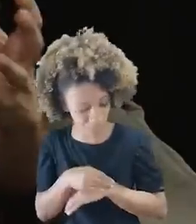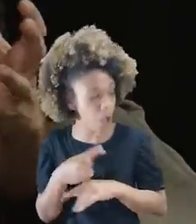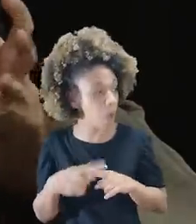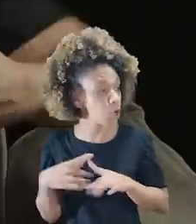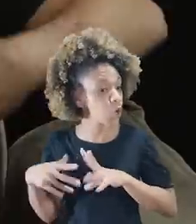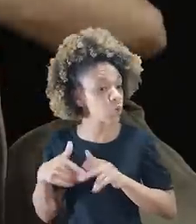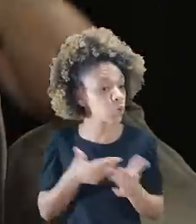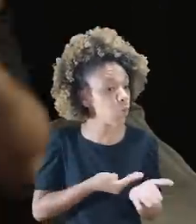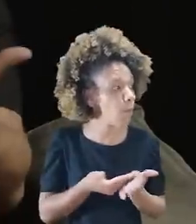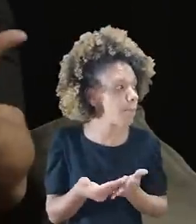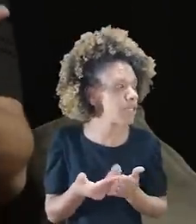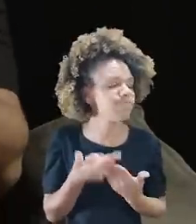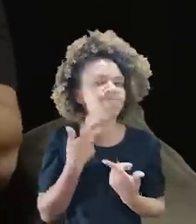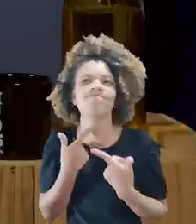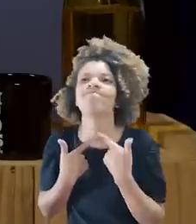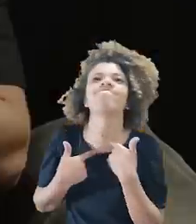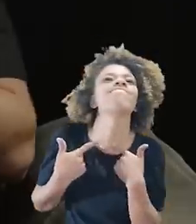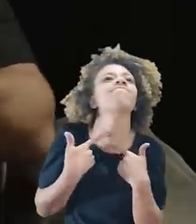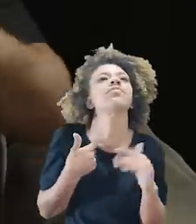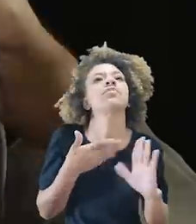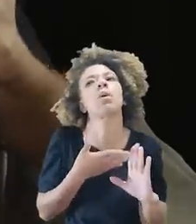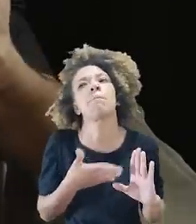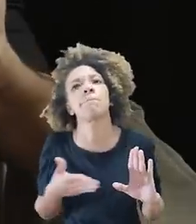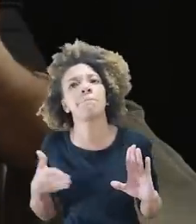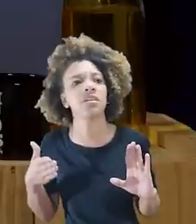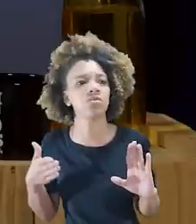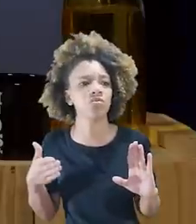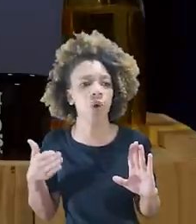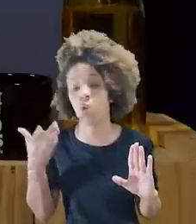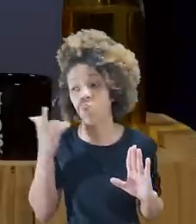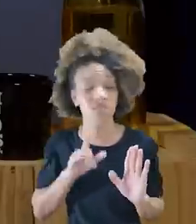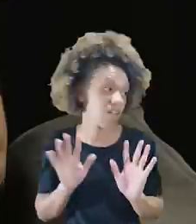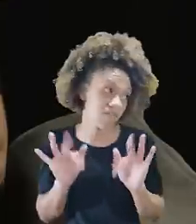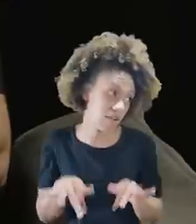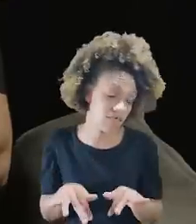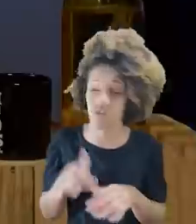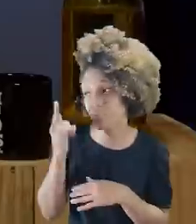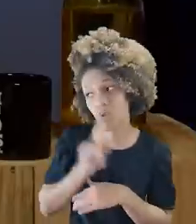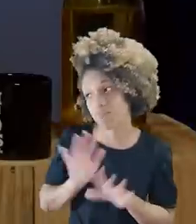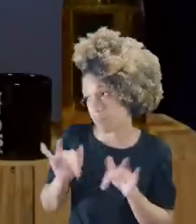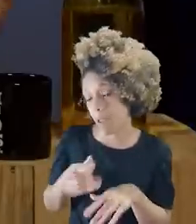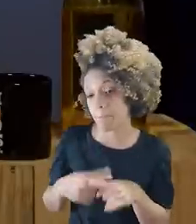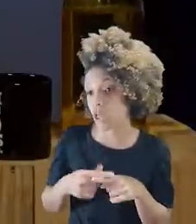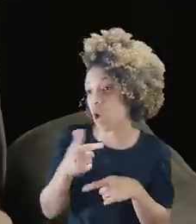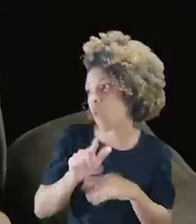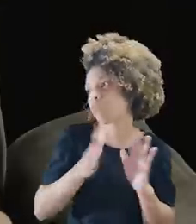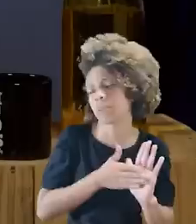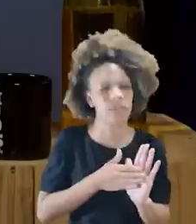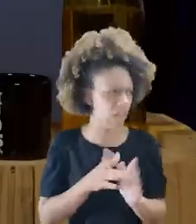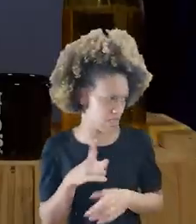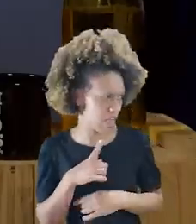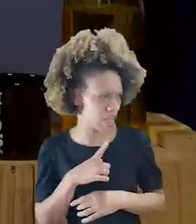é o início é um tesão e durante o o processo CONSEG terminar se frustra porque já tem uma outra ideia e tal